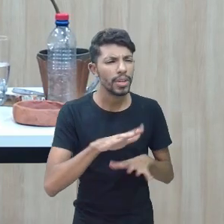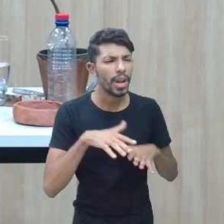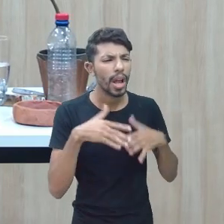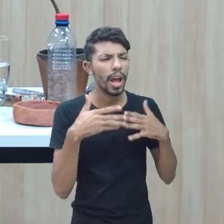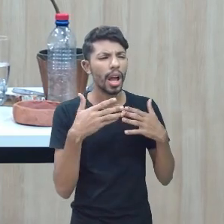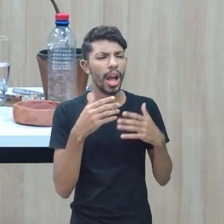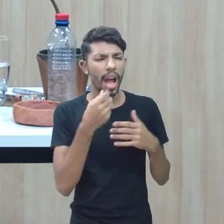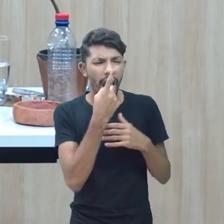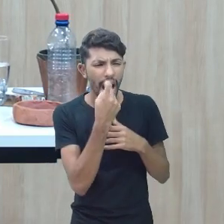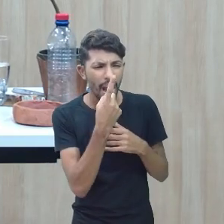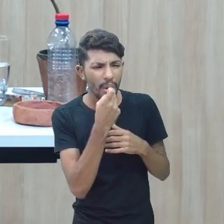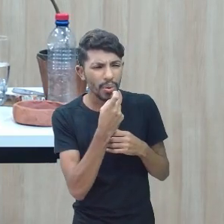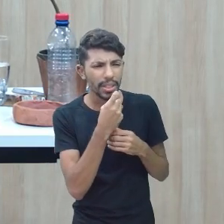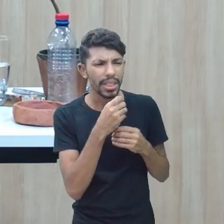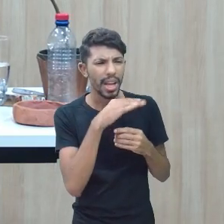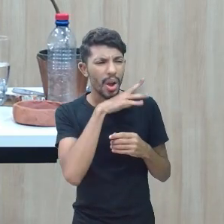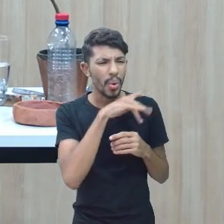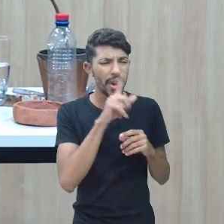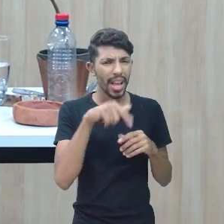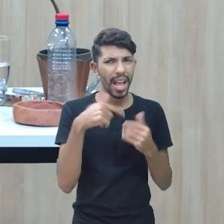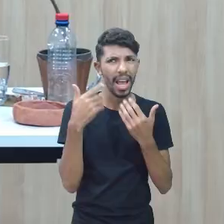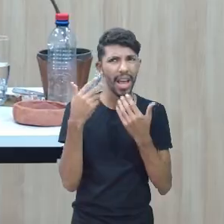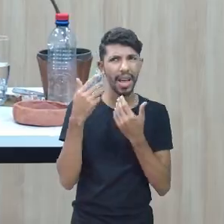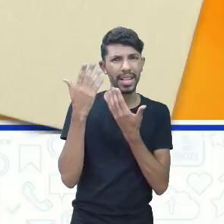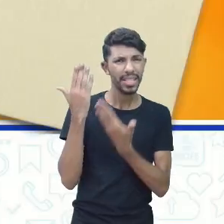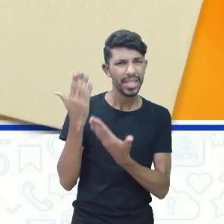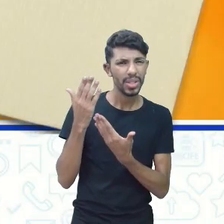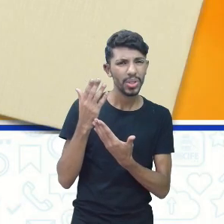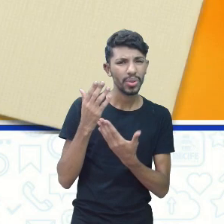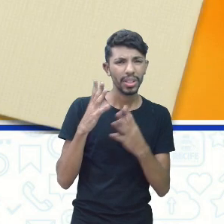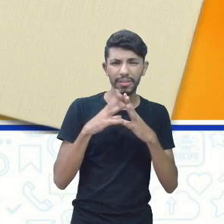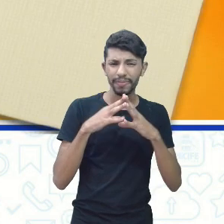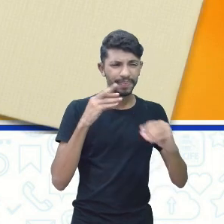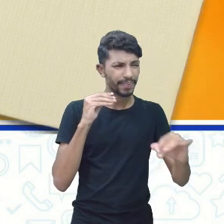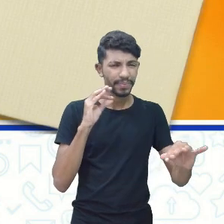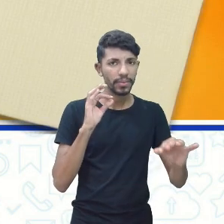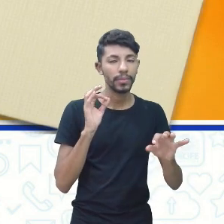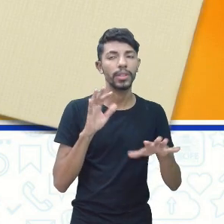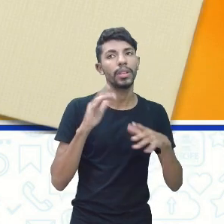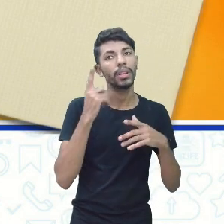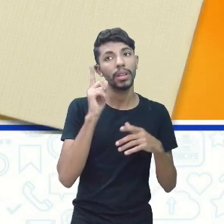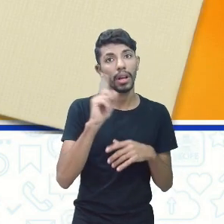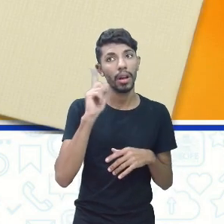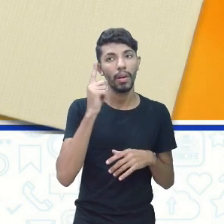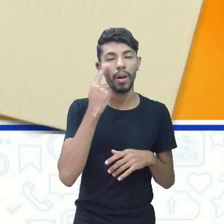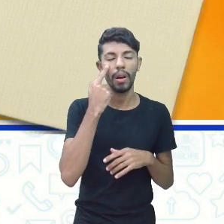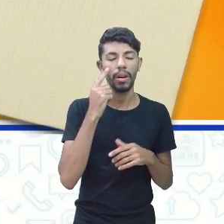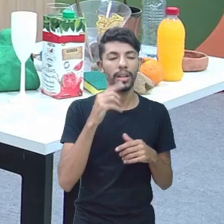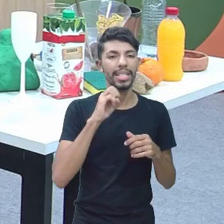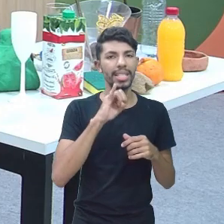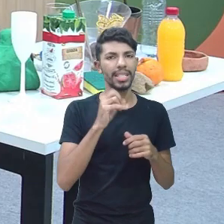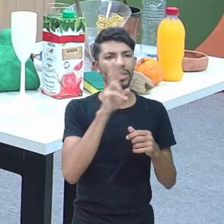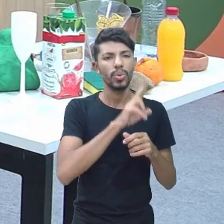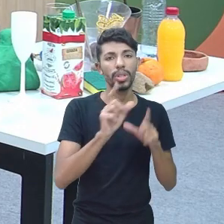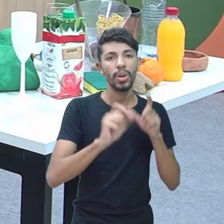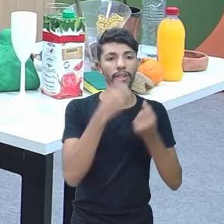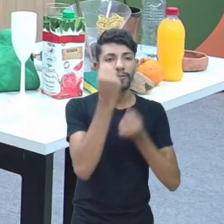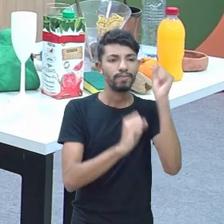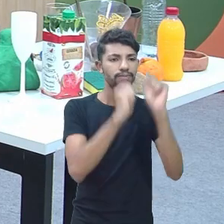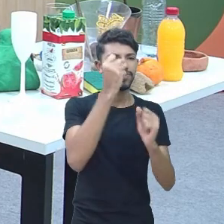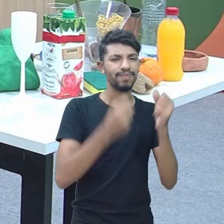desvantagem é a questão de não decompor? Não, pessoal. Com a industrialização, com a